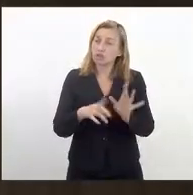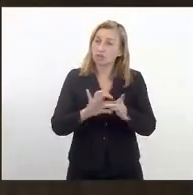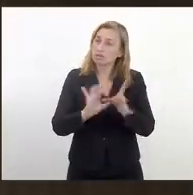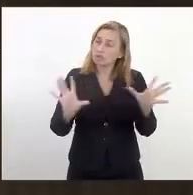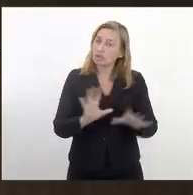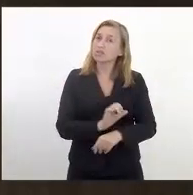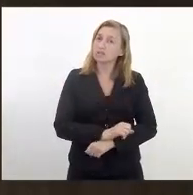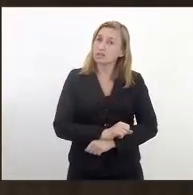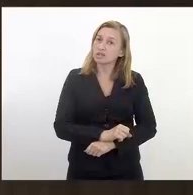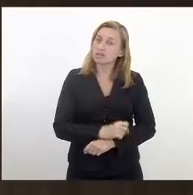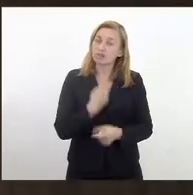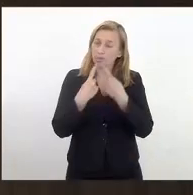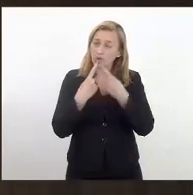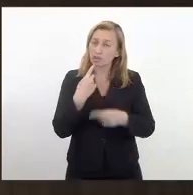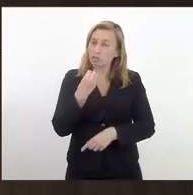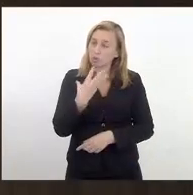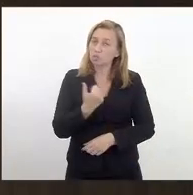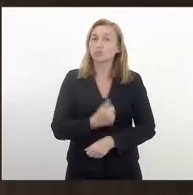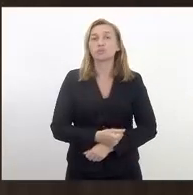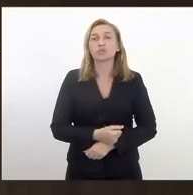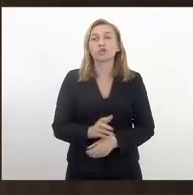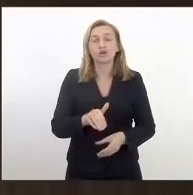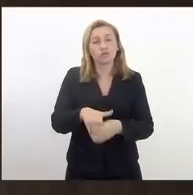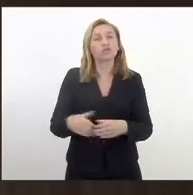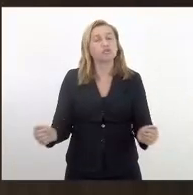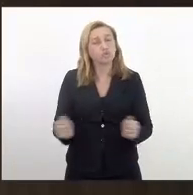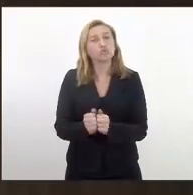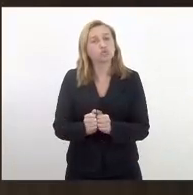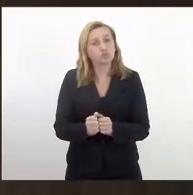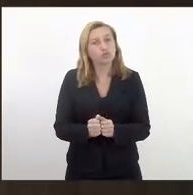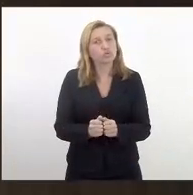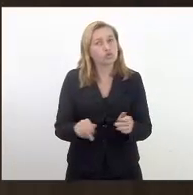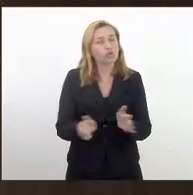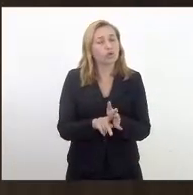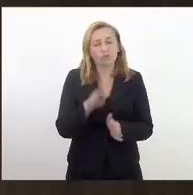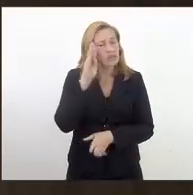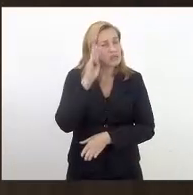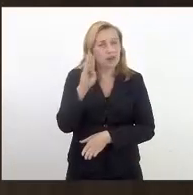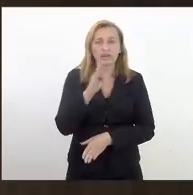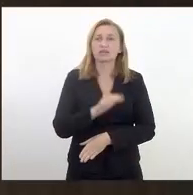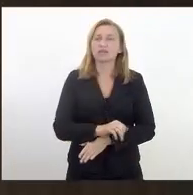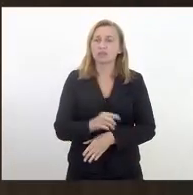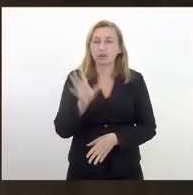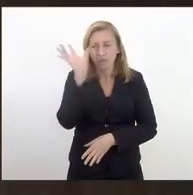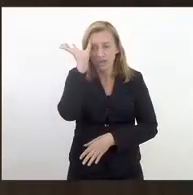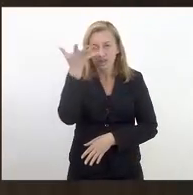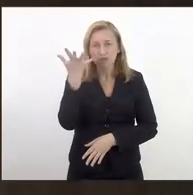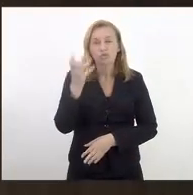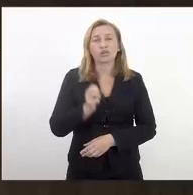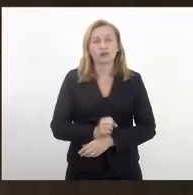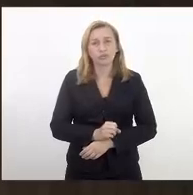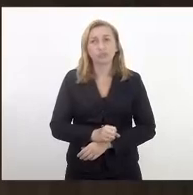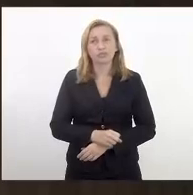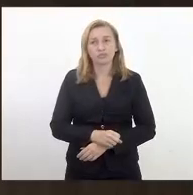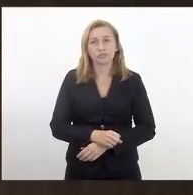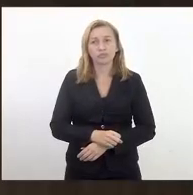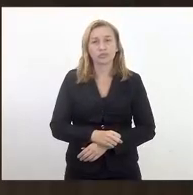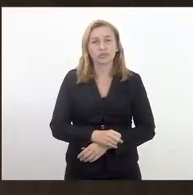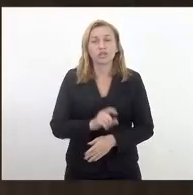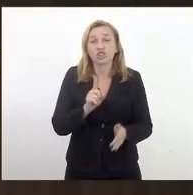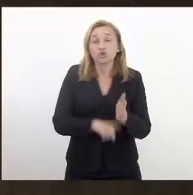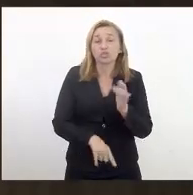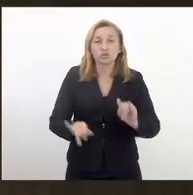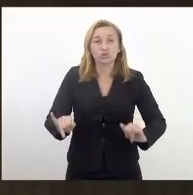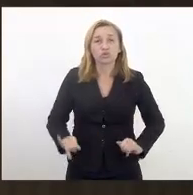o bom debate necessário o pagamento e voltamos juntos projetos fundamentais para resolver na praia para cá o